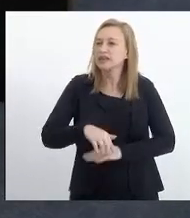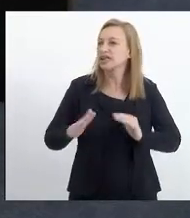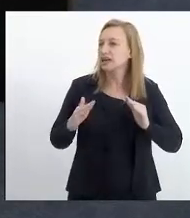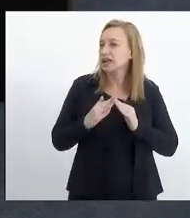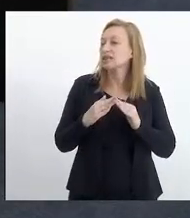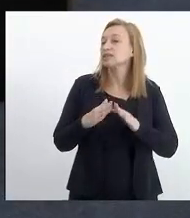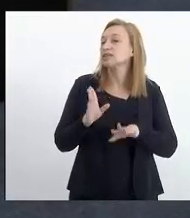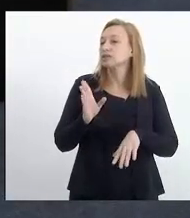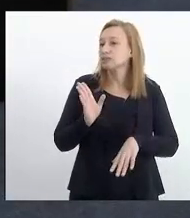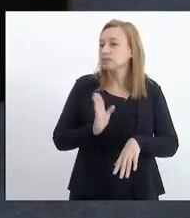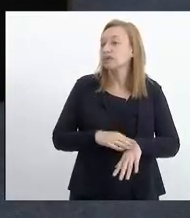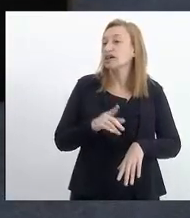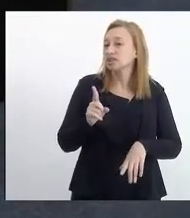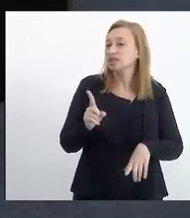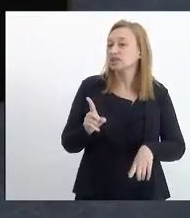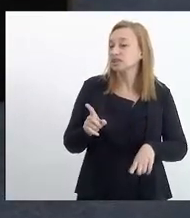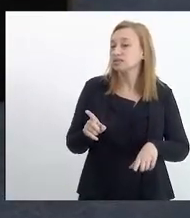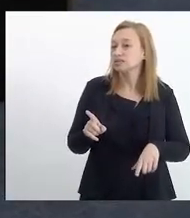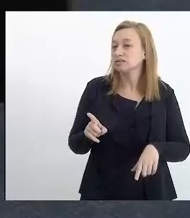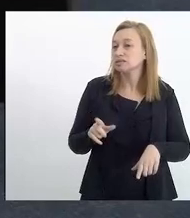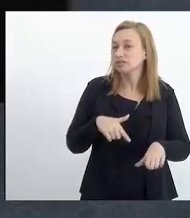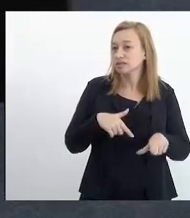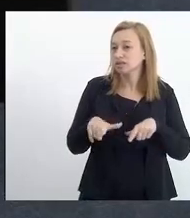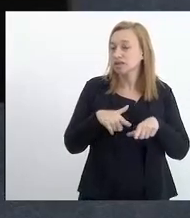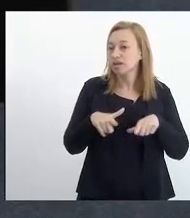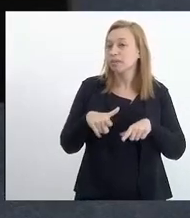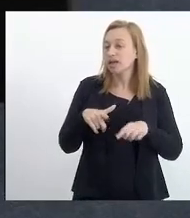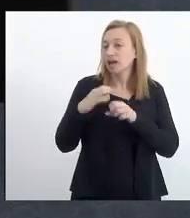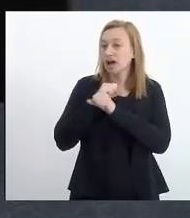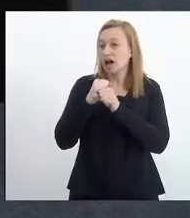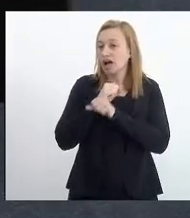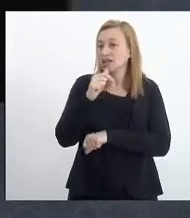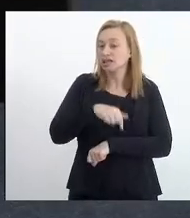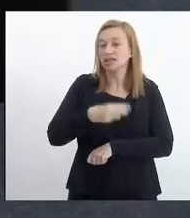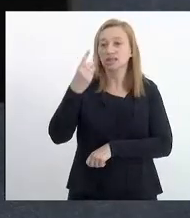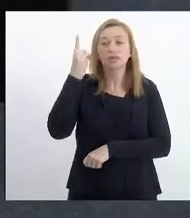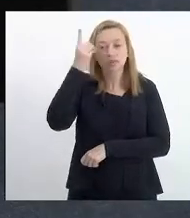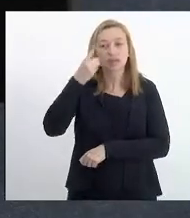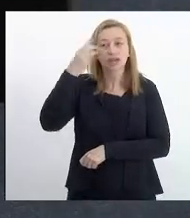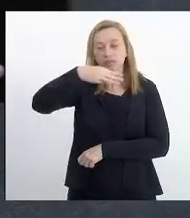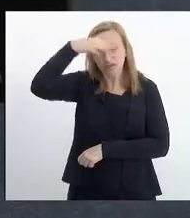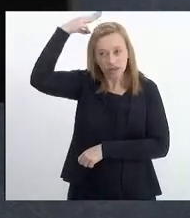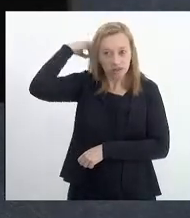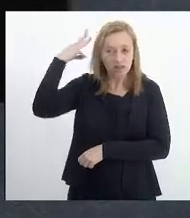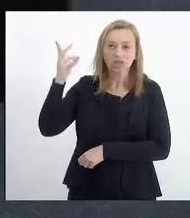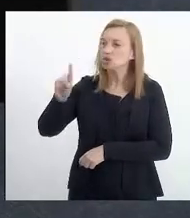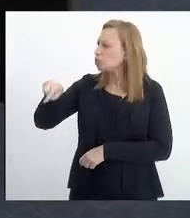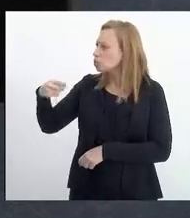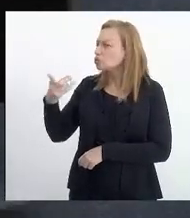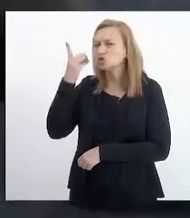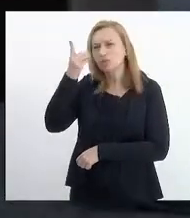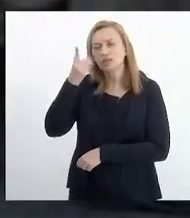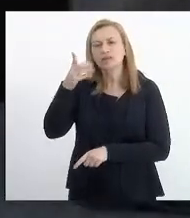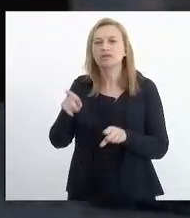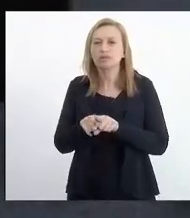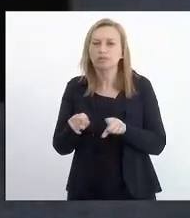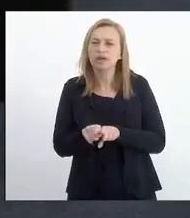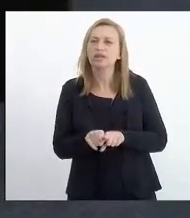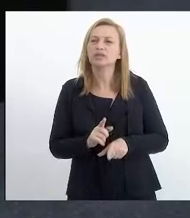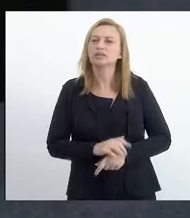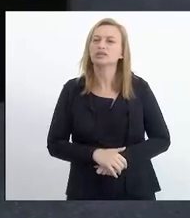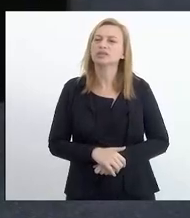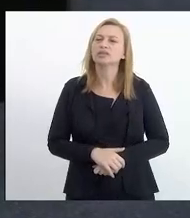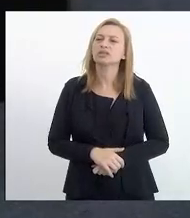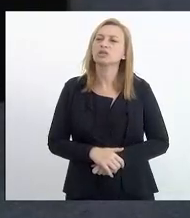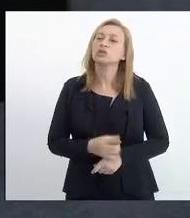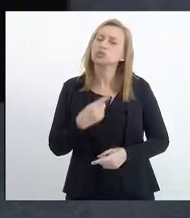com mais tempo de casa, né, deputado Márcio Pacheco, Vossa Excelência, vários outros deputados,